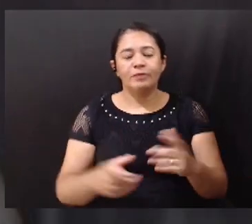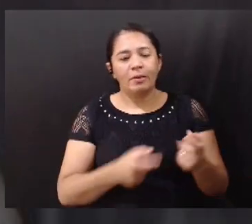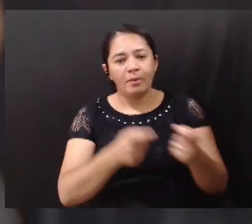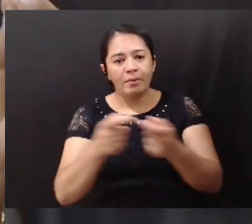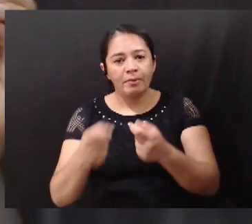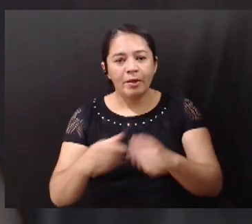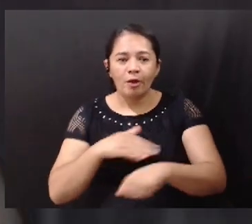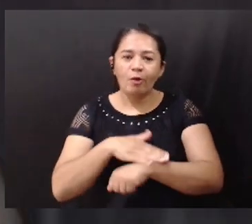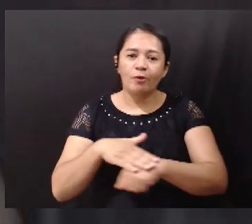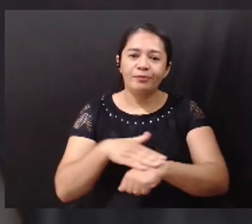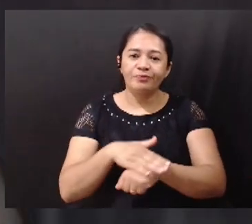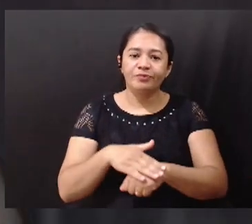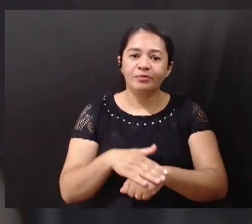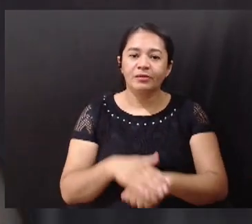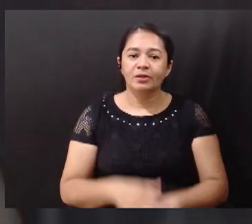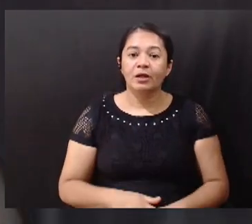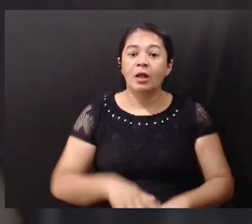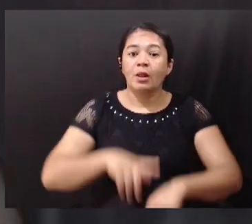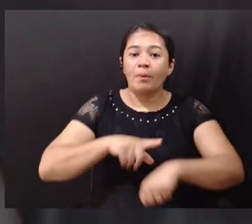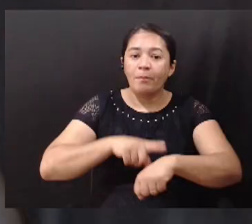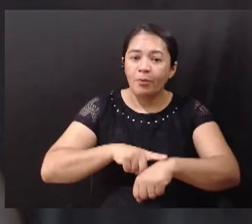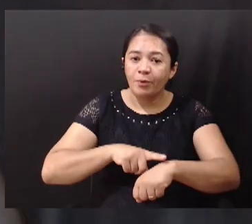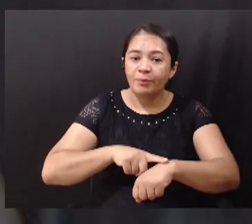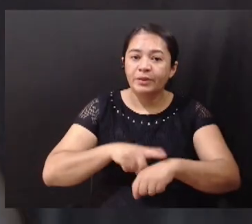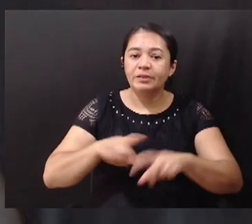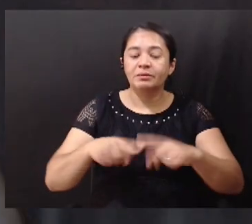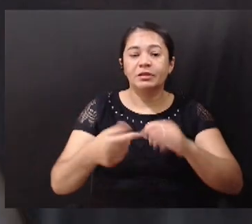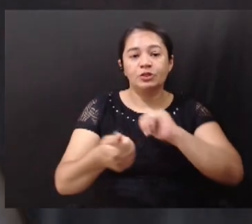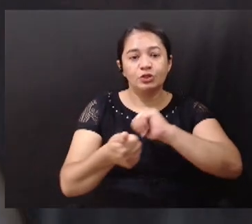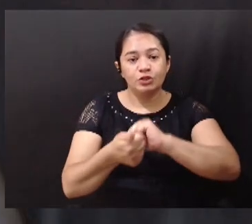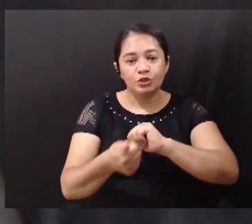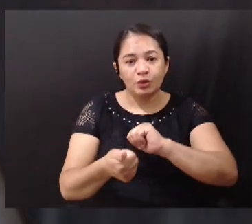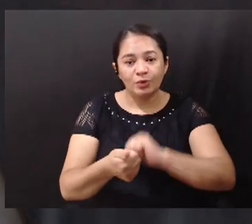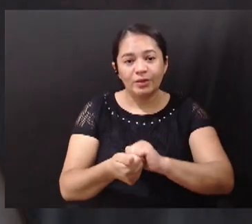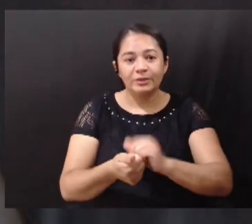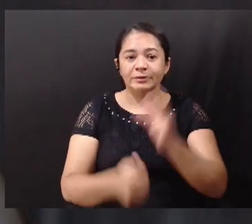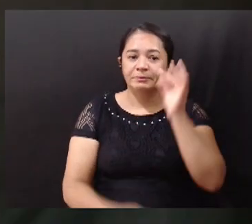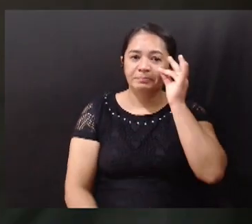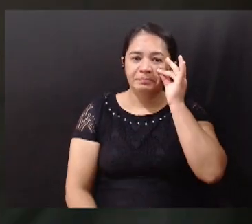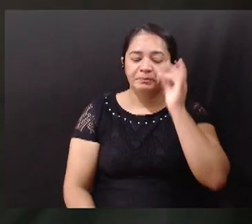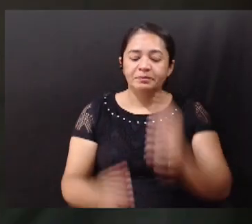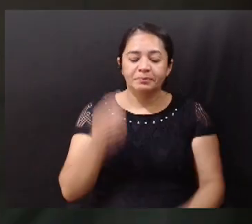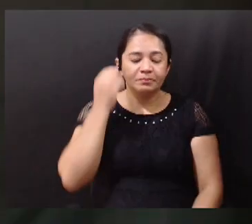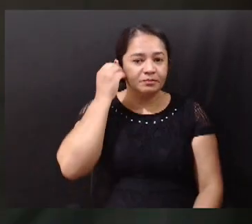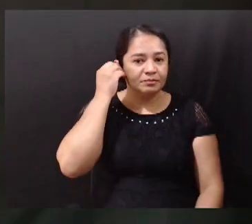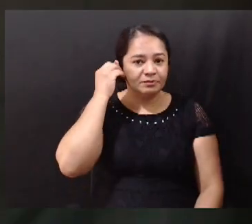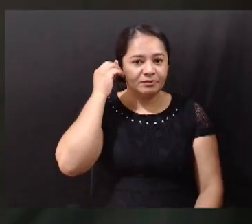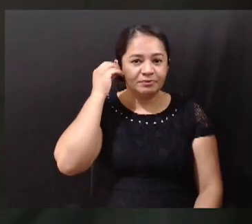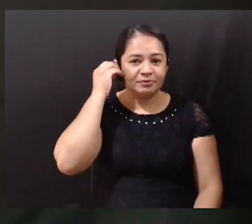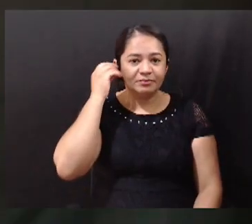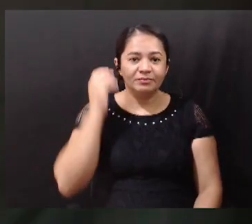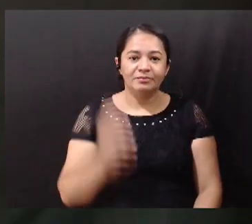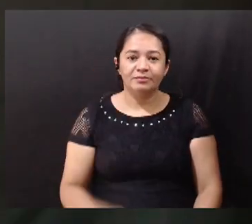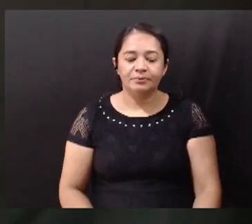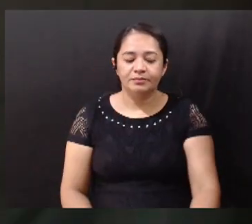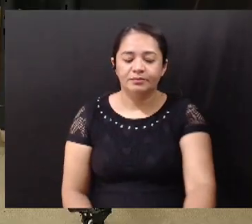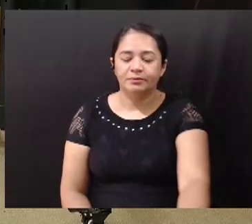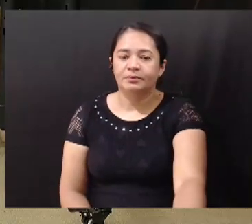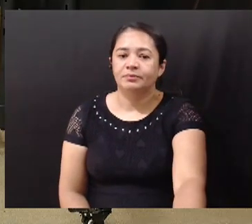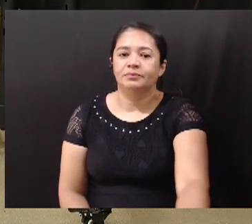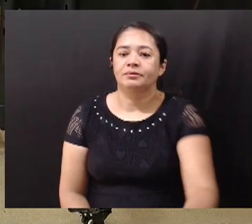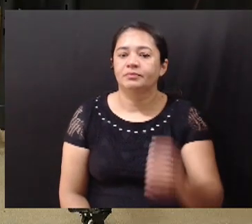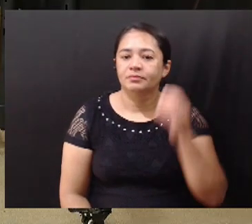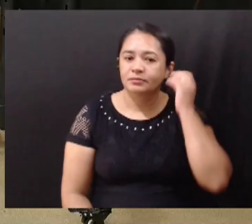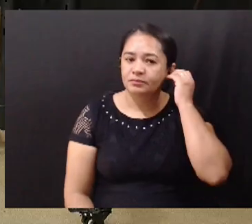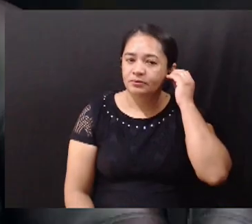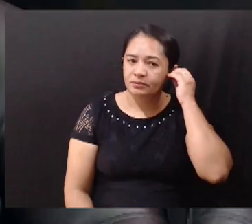São momentos, mas momentos de qualidade, momentos de presença. Qualidade e presença, né, Maísa? É isso mesmo.